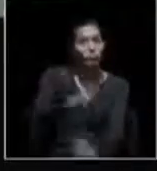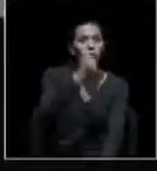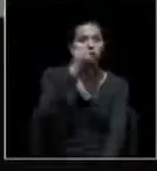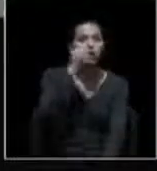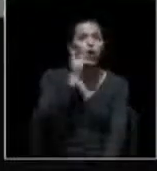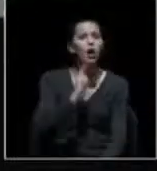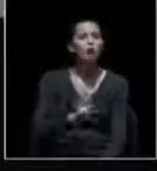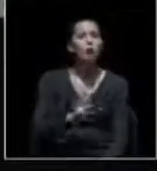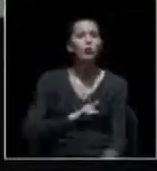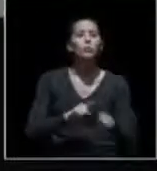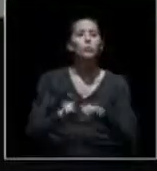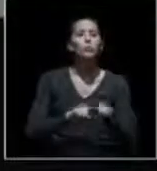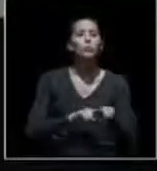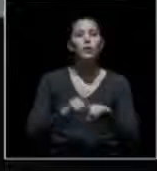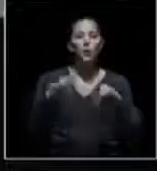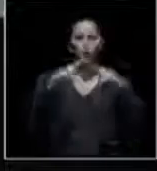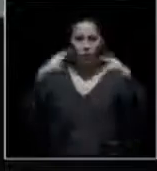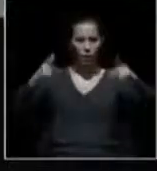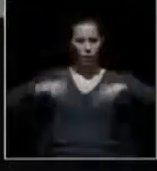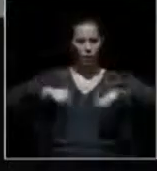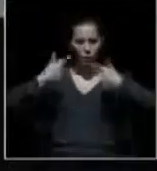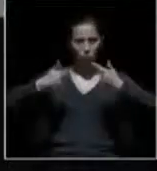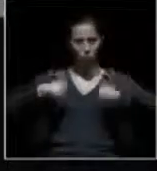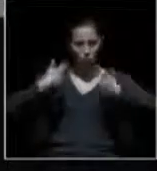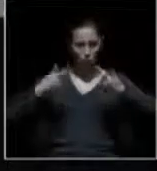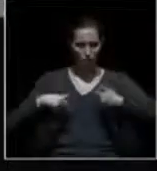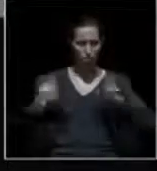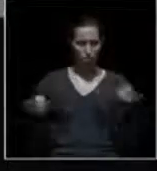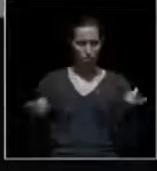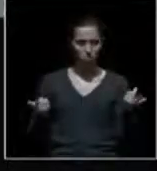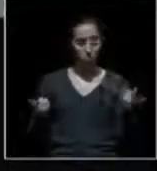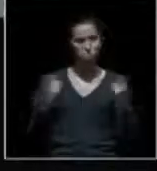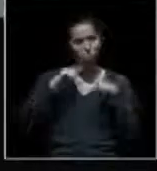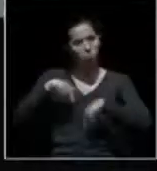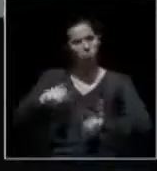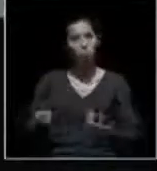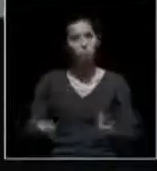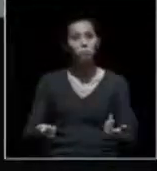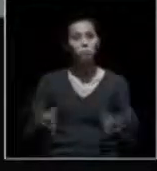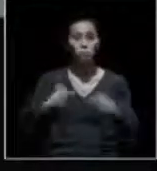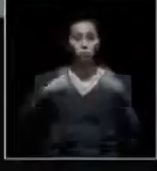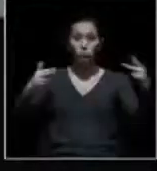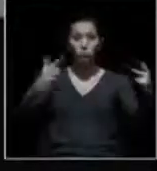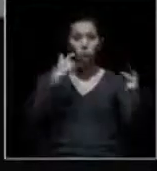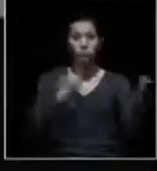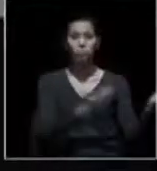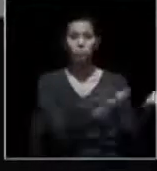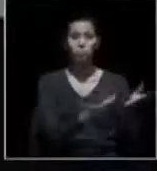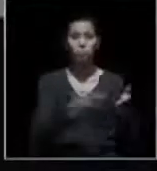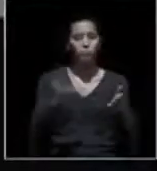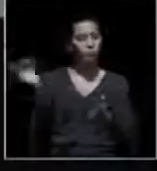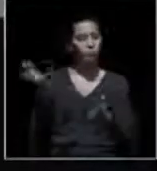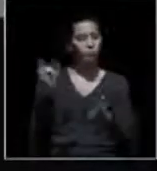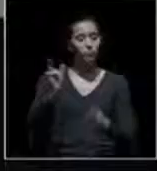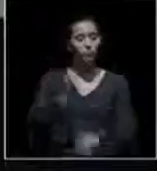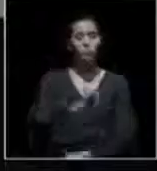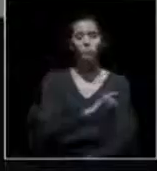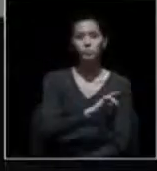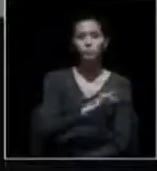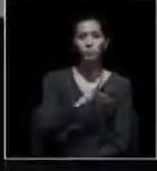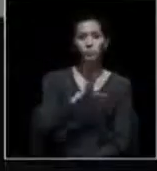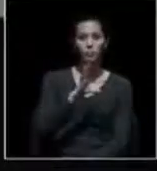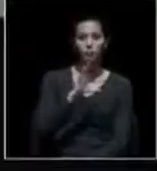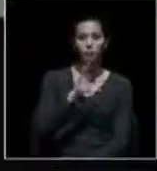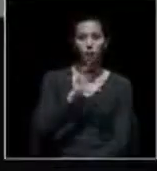as medidas e as políticas que a Câmara se propõe realizar. O Executivo apresenta Lisboa pelo 6º ano consecutivo como o melhor município